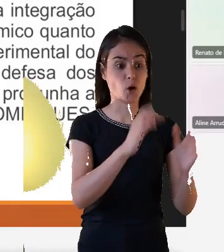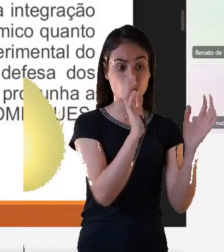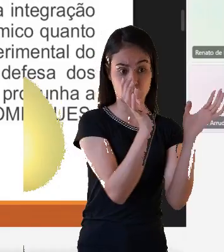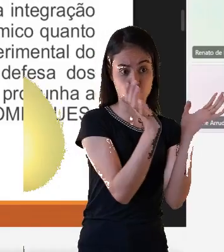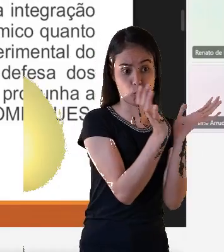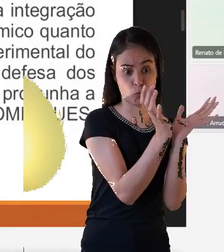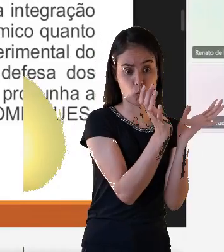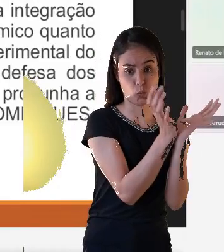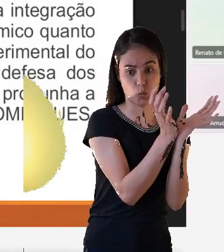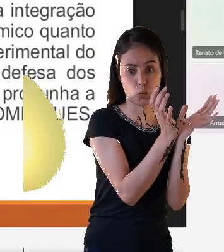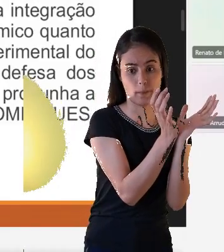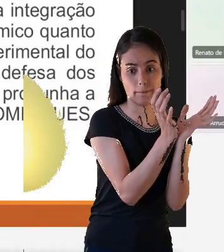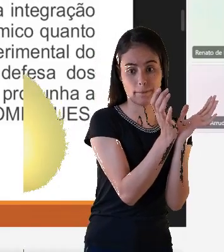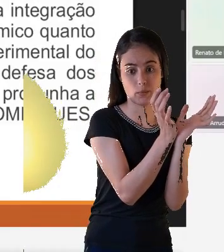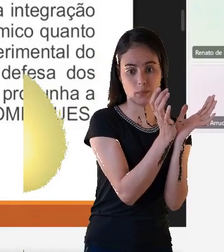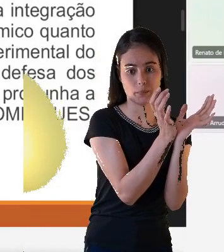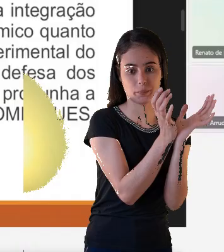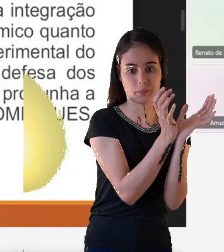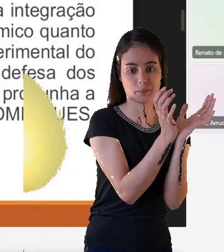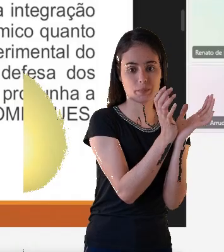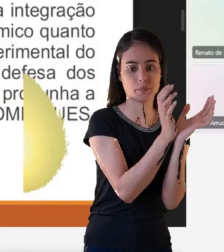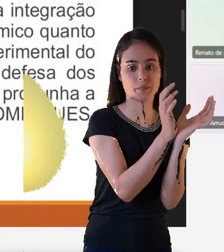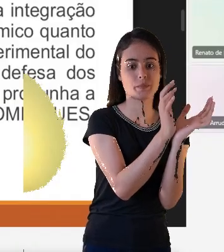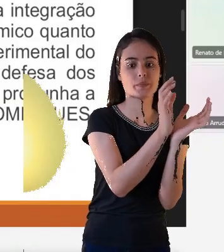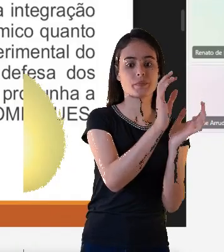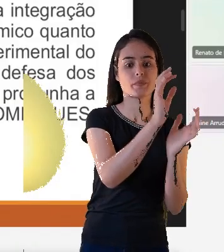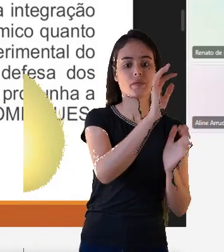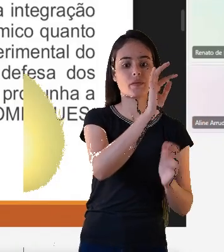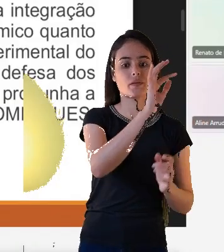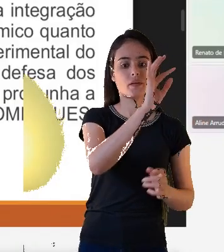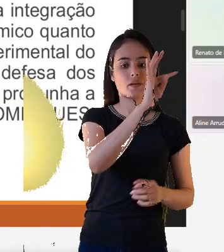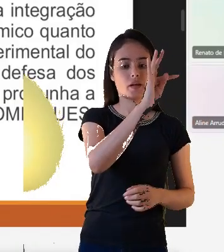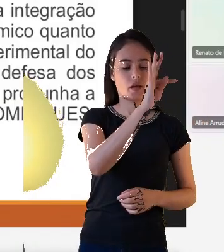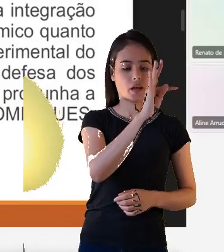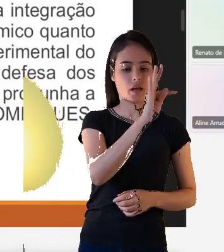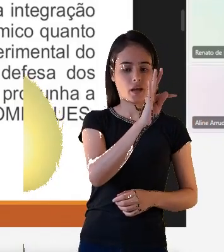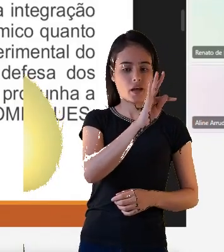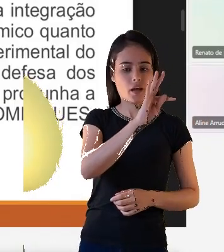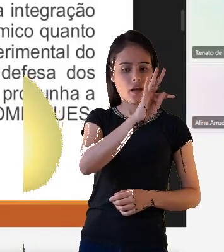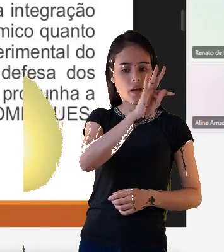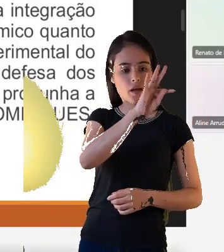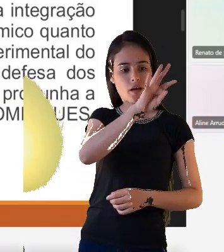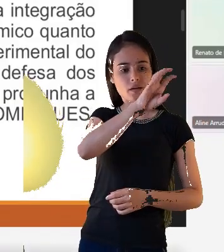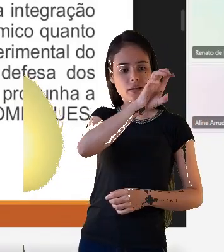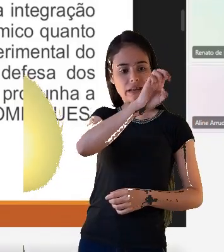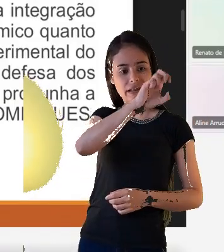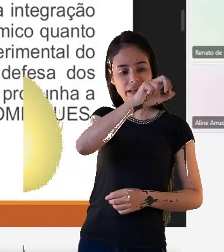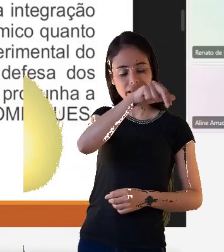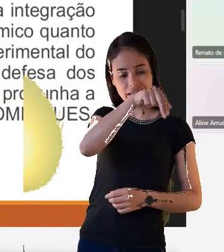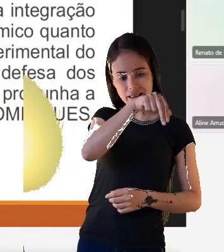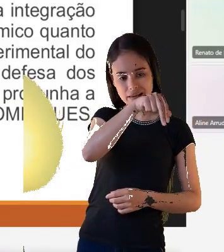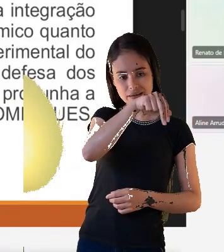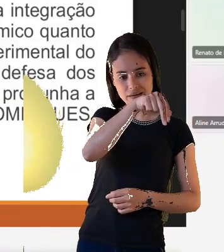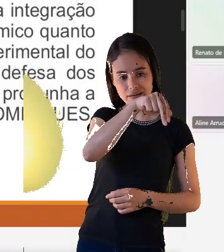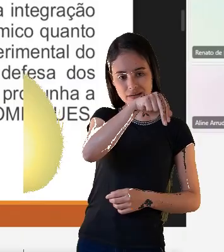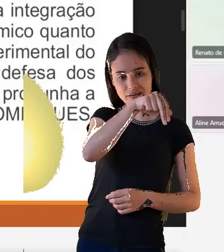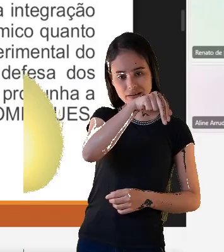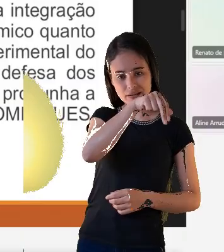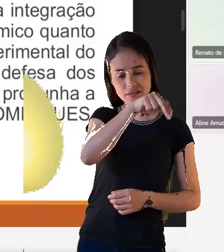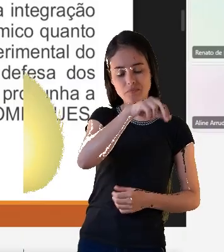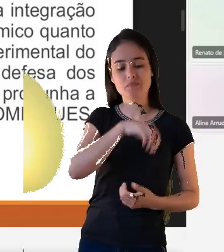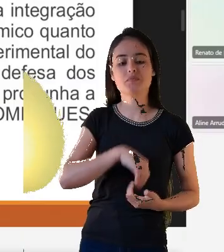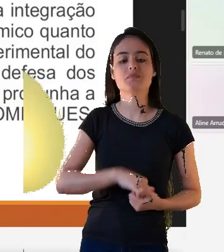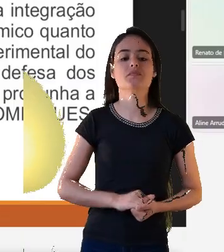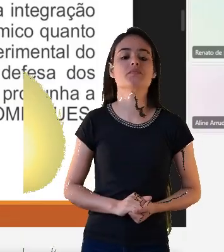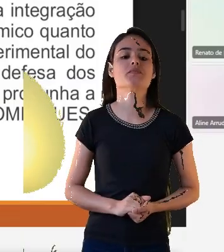E o TEM foi onde surgiu, se formou, né, ali,